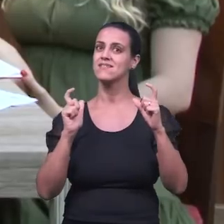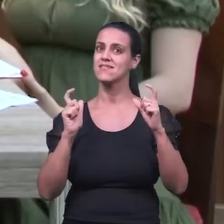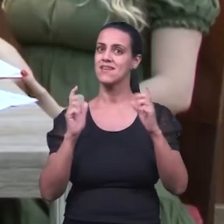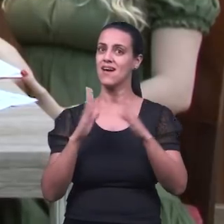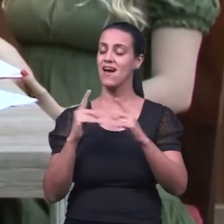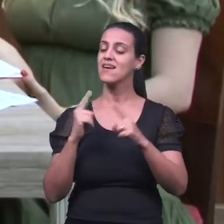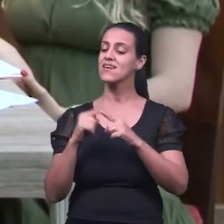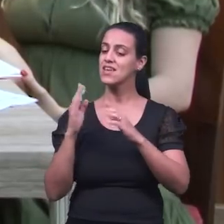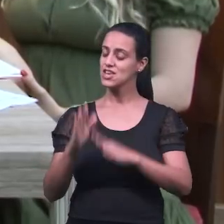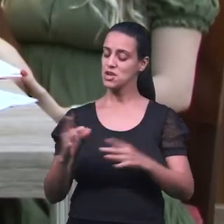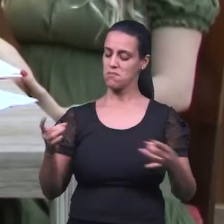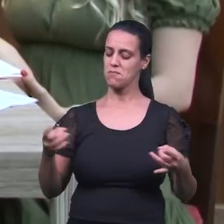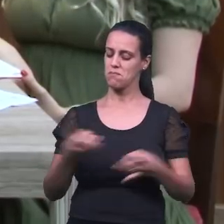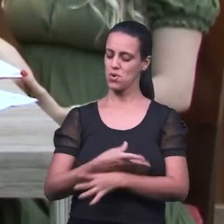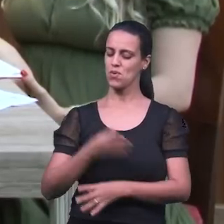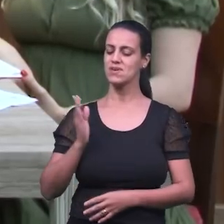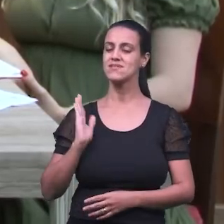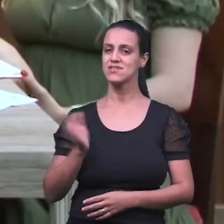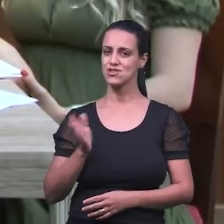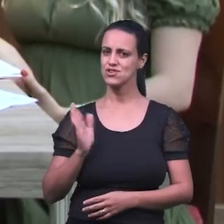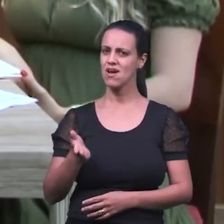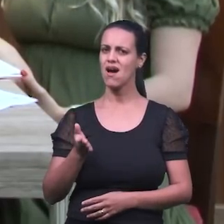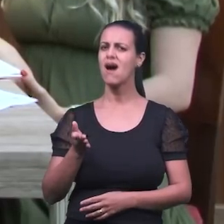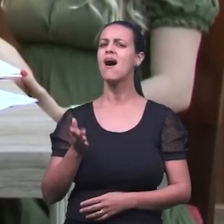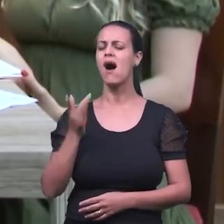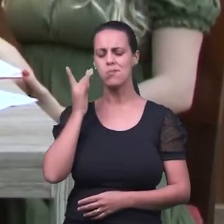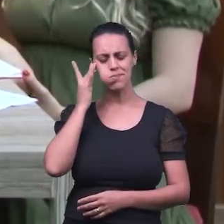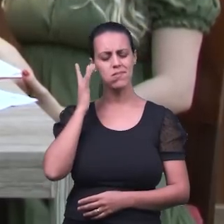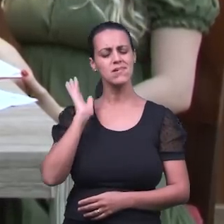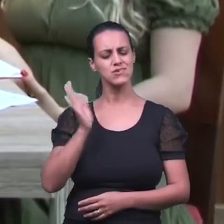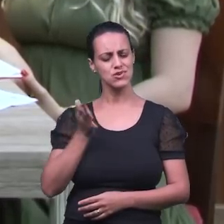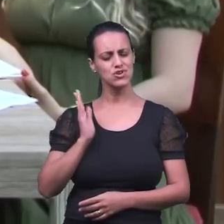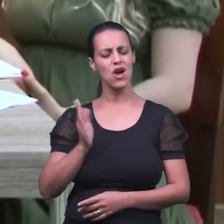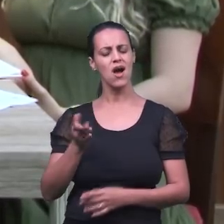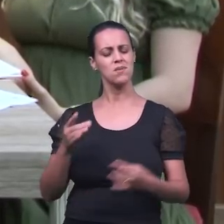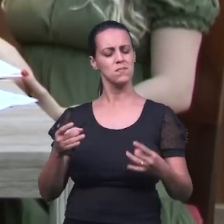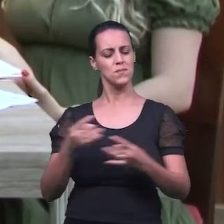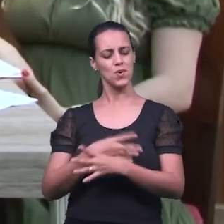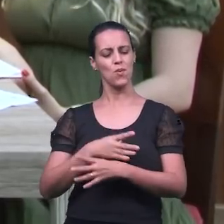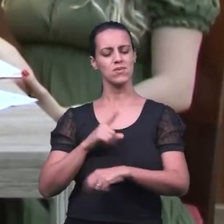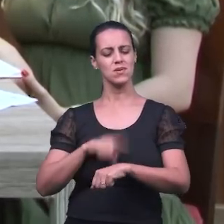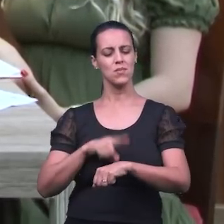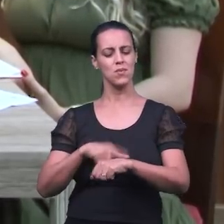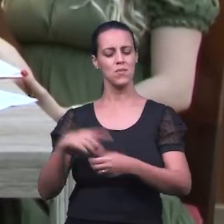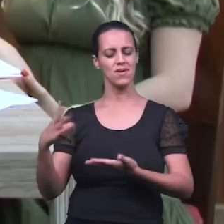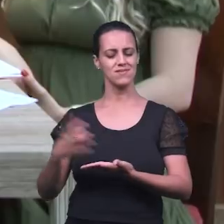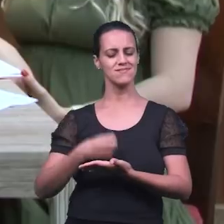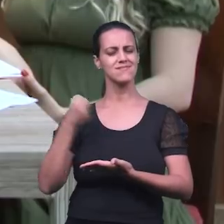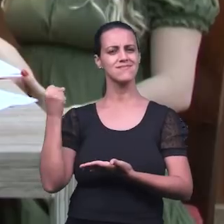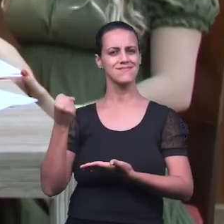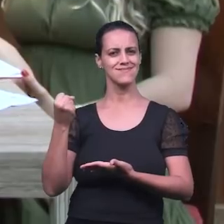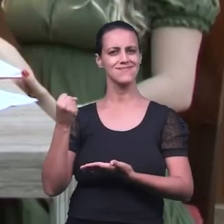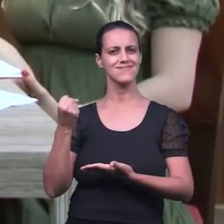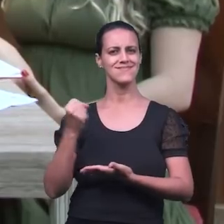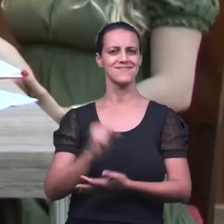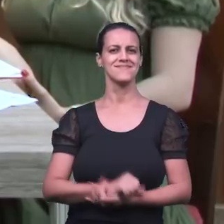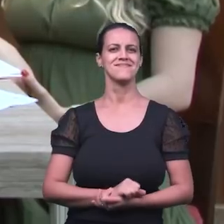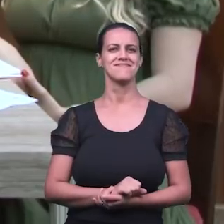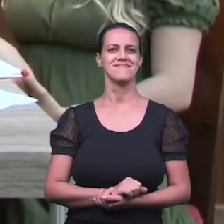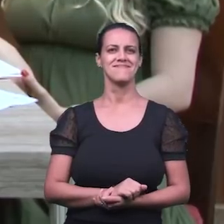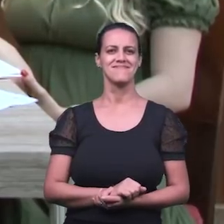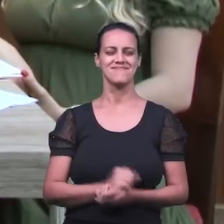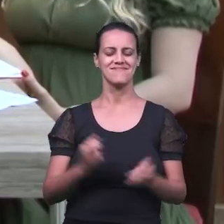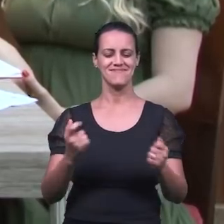verdade. A igreja está preparada, a igreja está madura, não é? Amém. Pronta Amém. para esse brado triunfal e